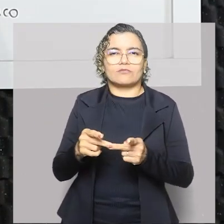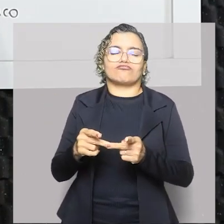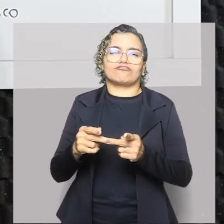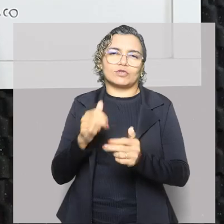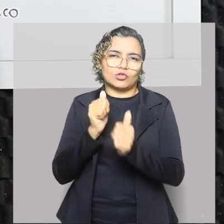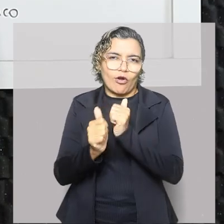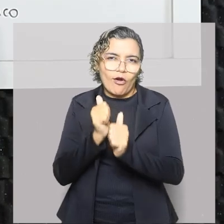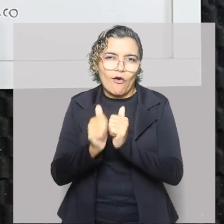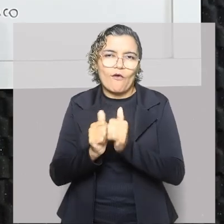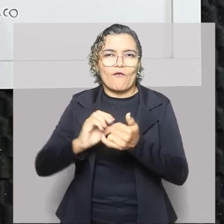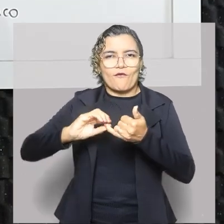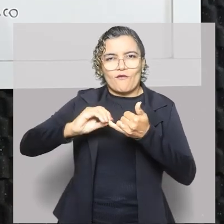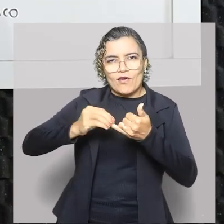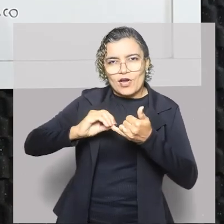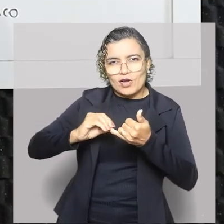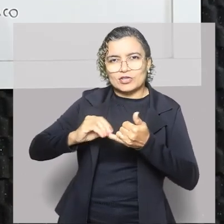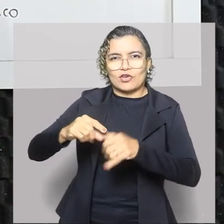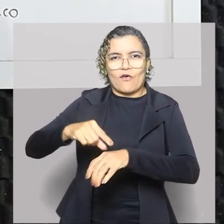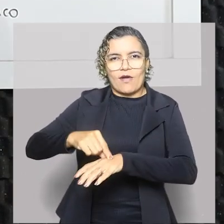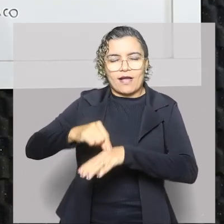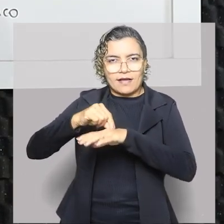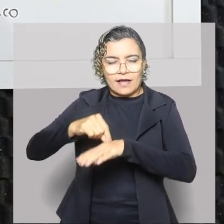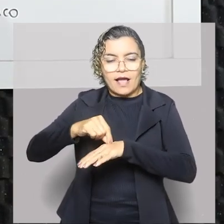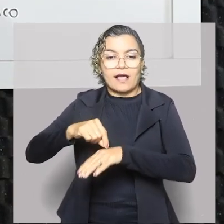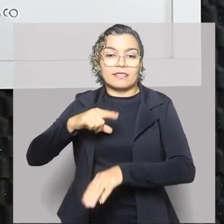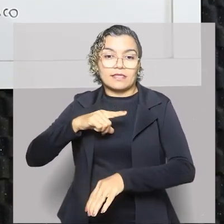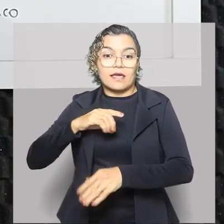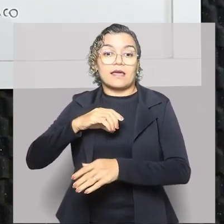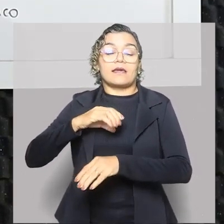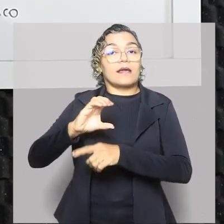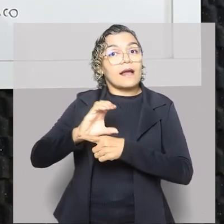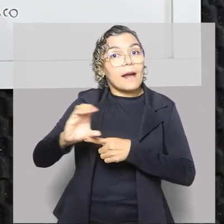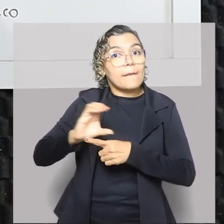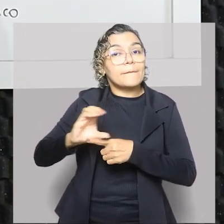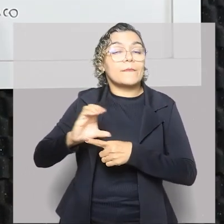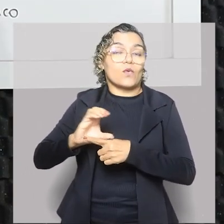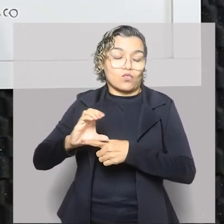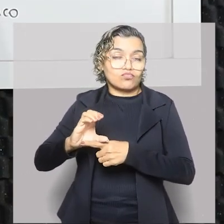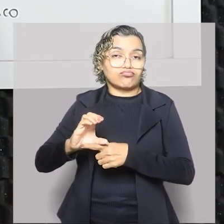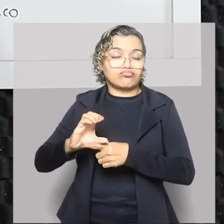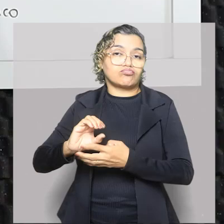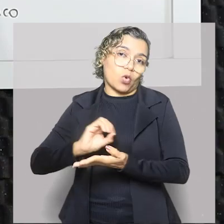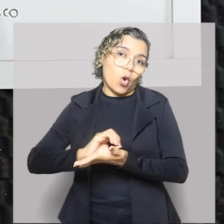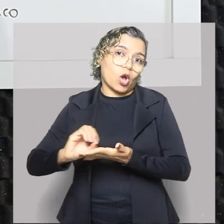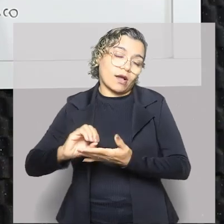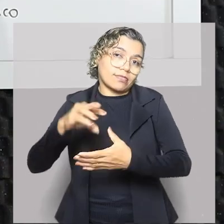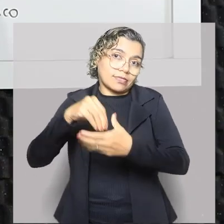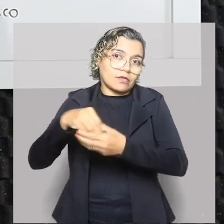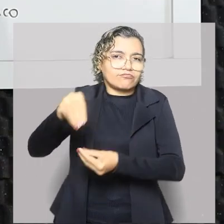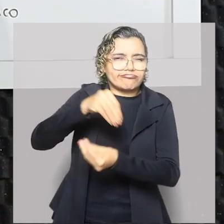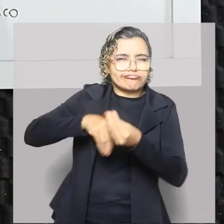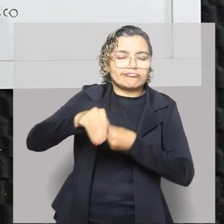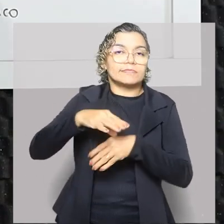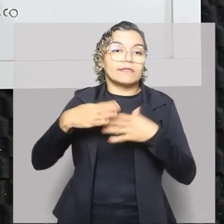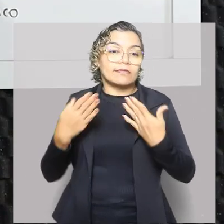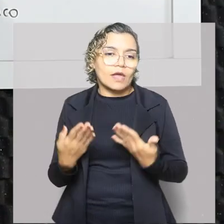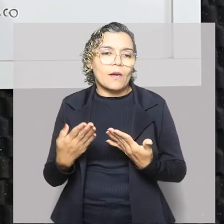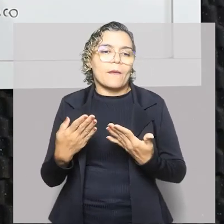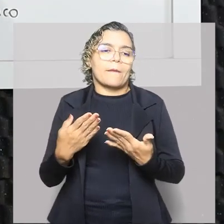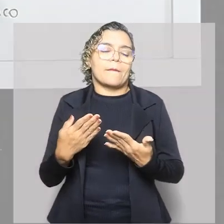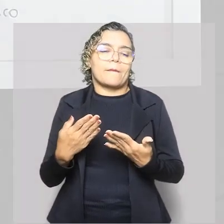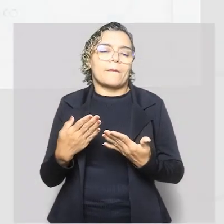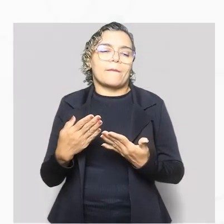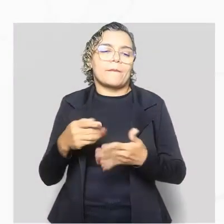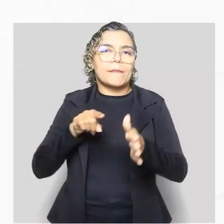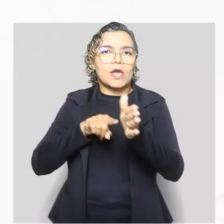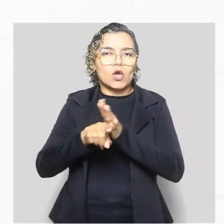feijão, carne, onde eu tenho carbono de forma orgânica, tá bom? Então, nessa questão, a gente vai marcar